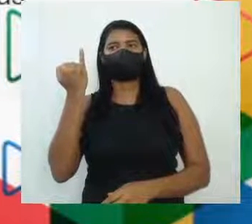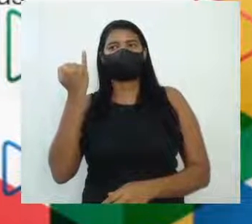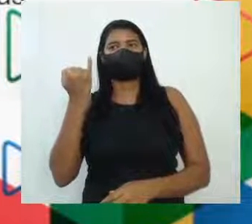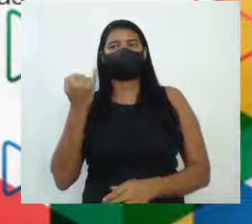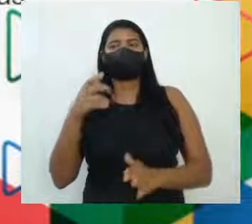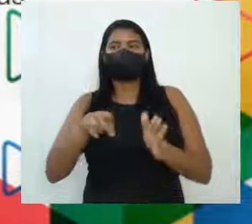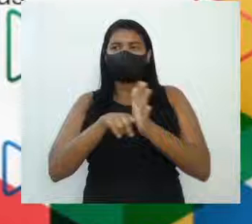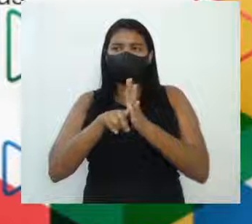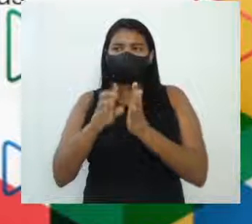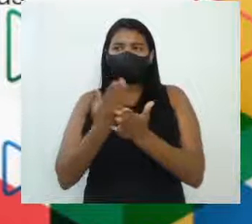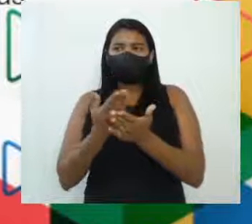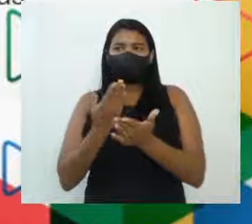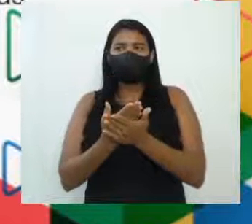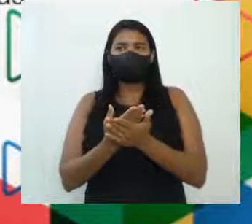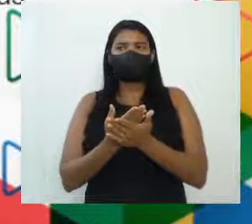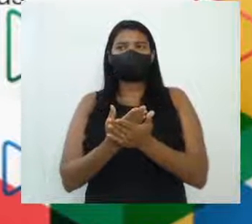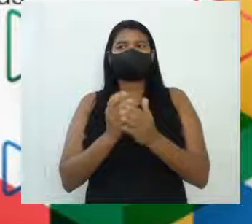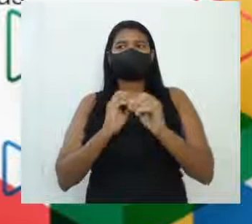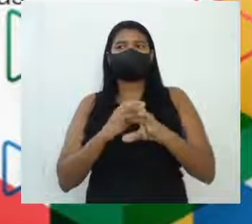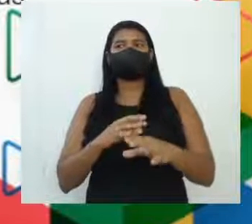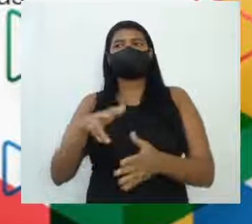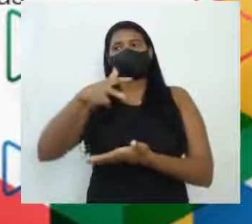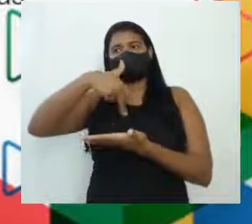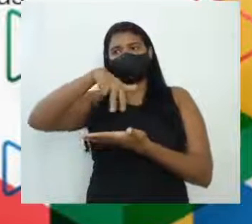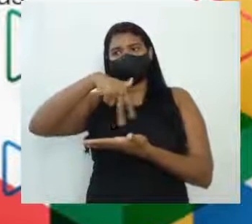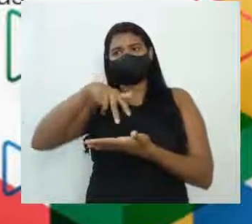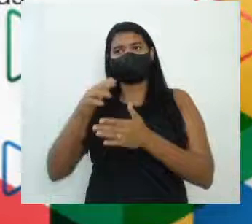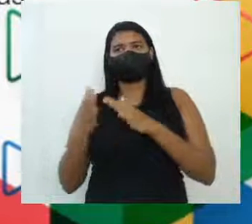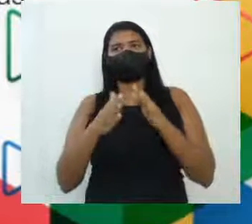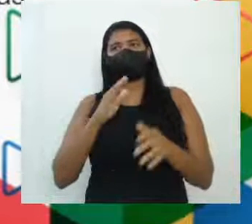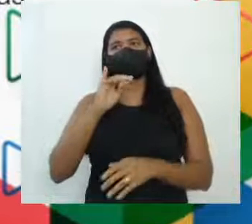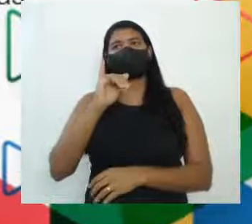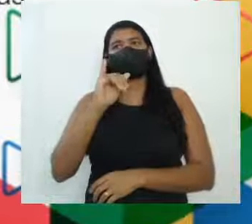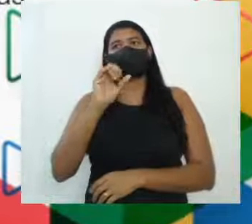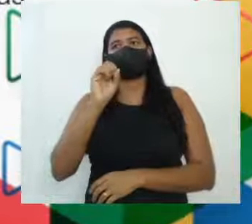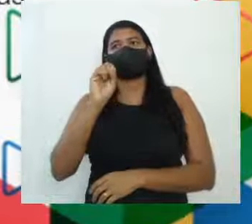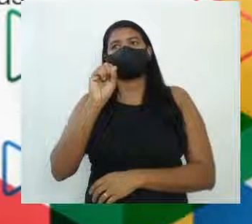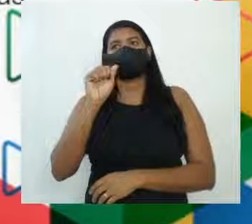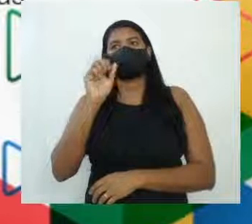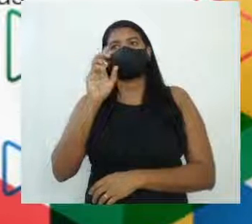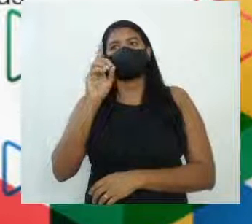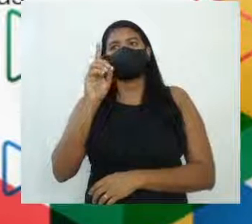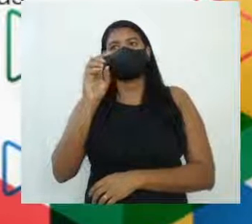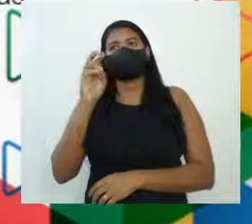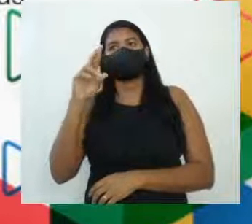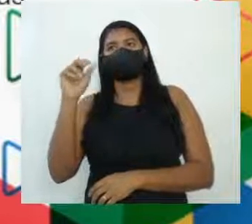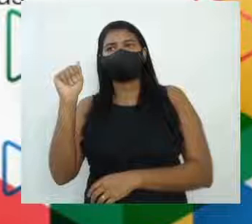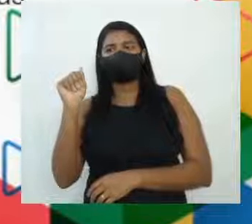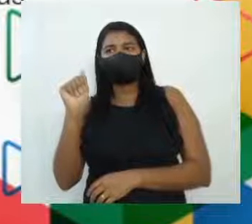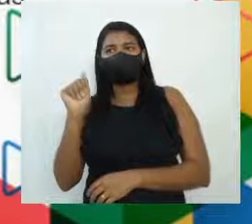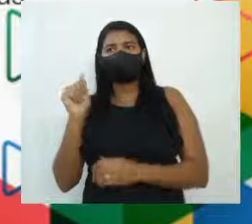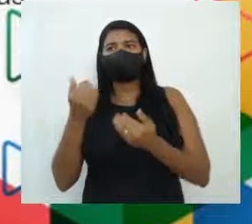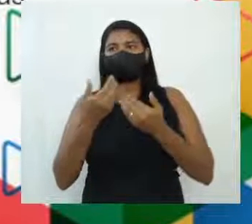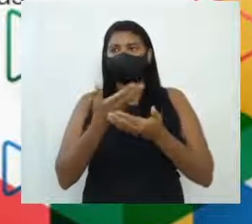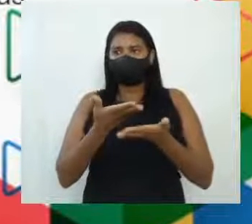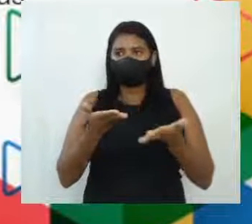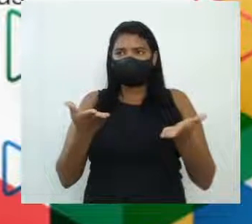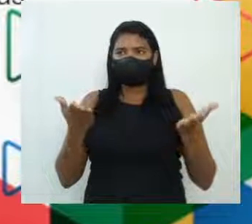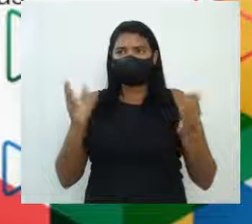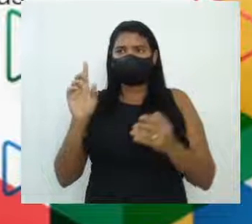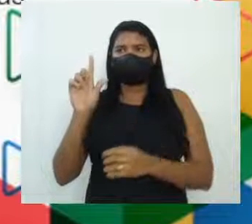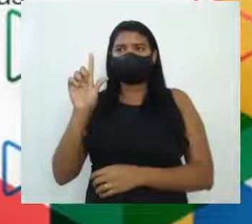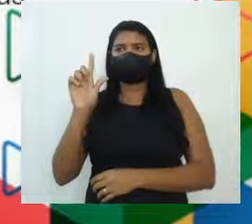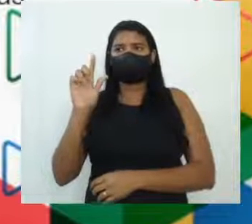pesquisadora e coreógrafa e dançarina Isadora Duncan, tá? E aí, mais uma vez, tem um link para que vocês